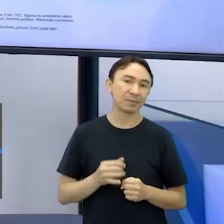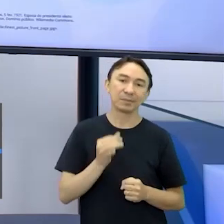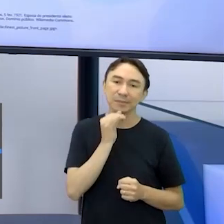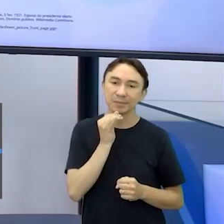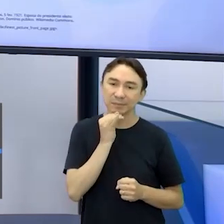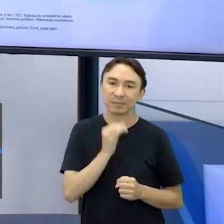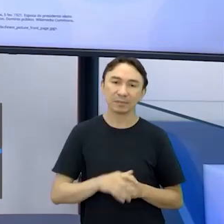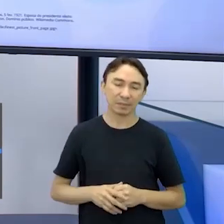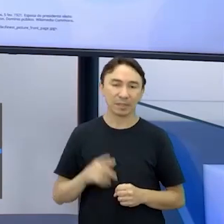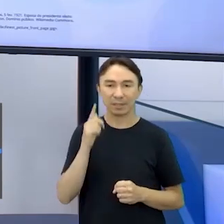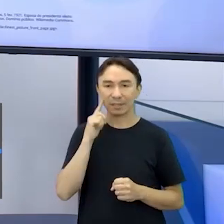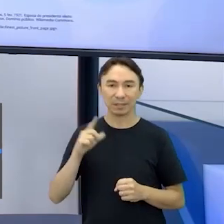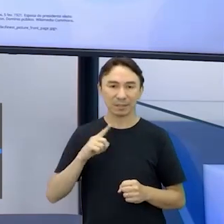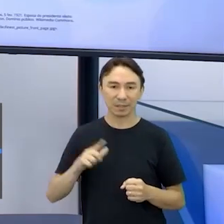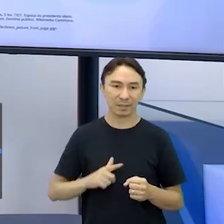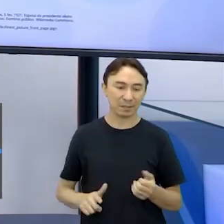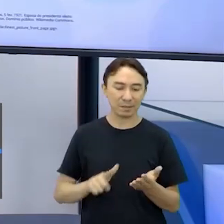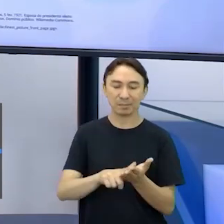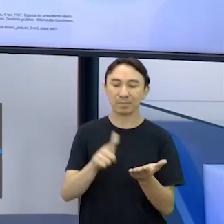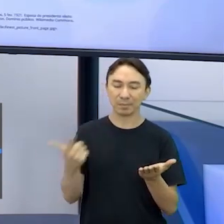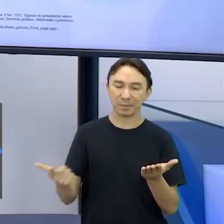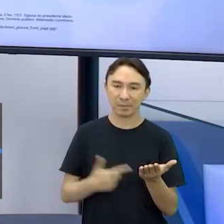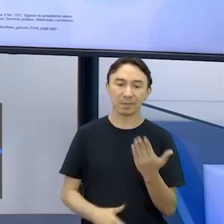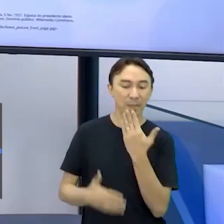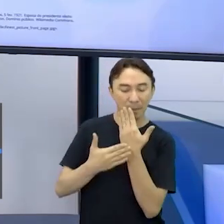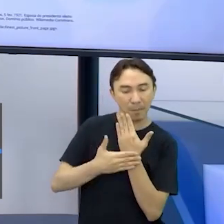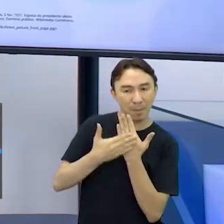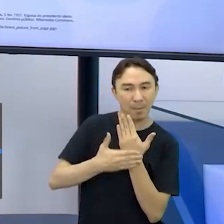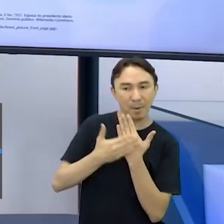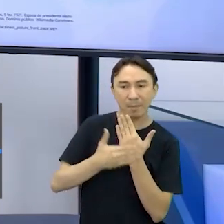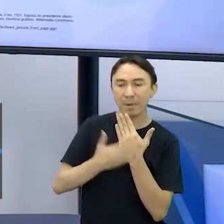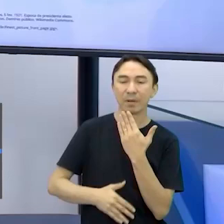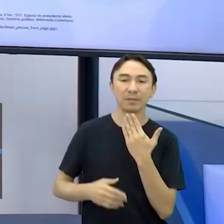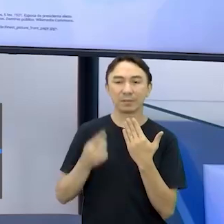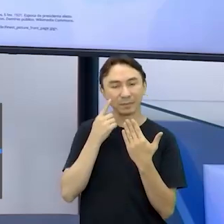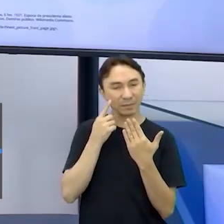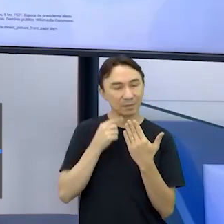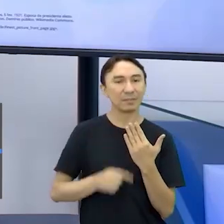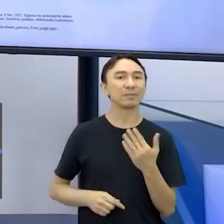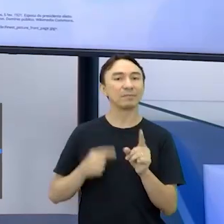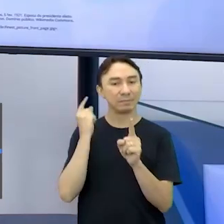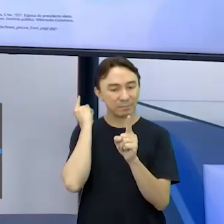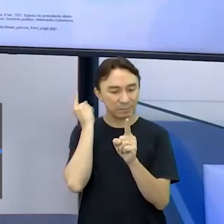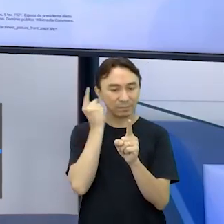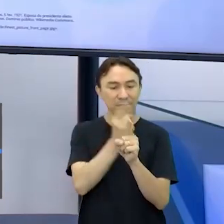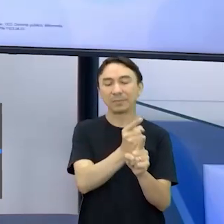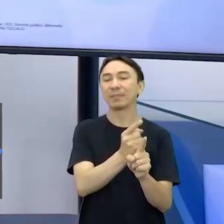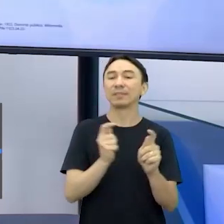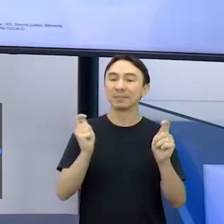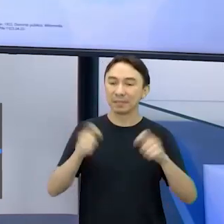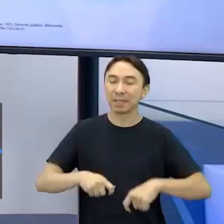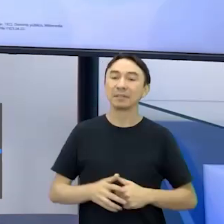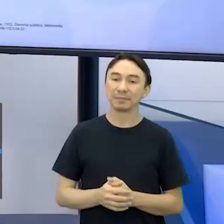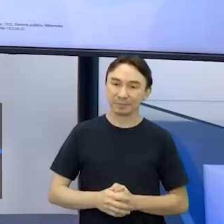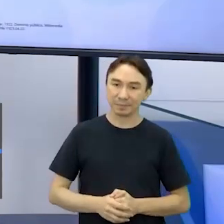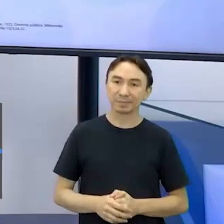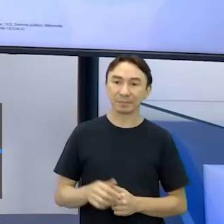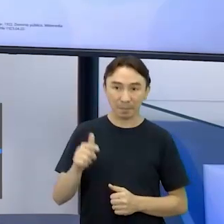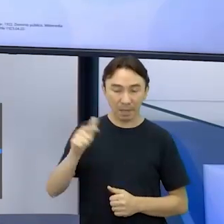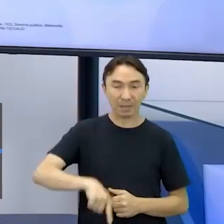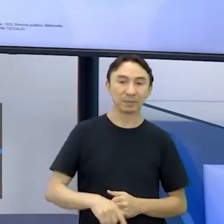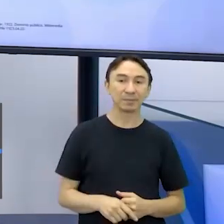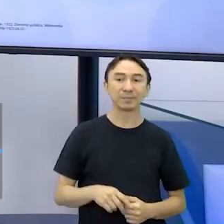primeira página, a manchete do dia, você sempre encontra lá. Então, Daily News, mais um jornal dos Estados Unidos. Temos